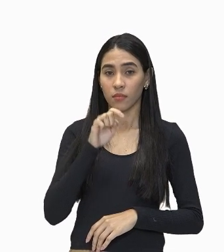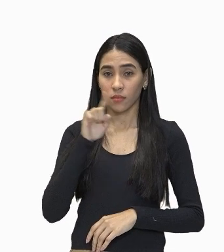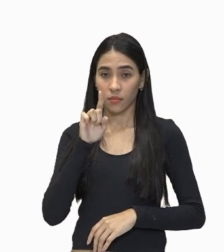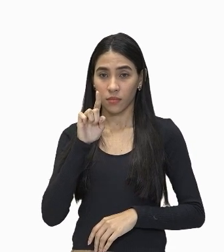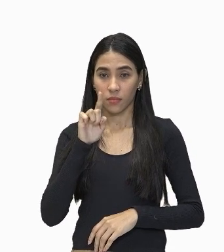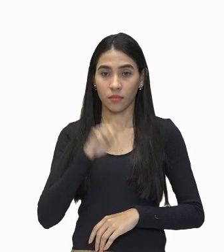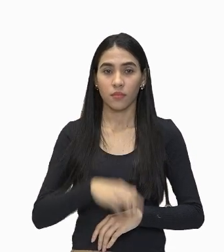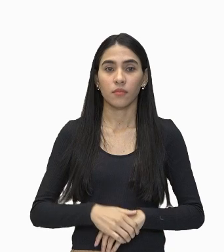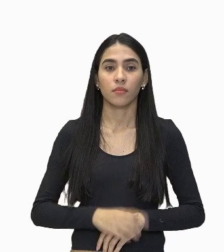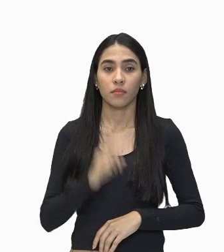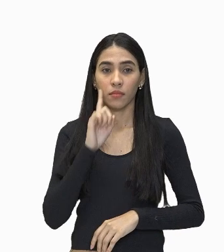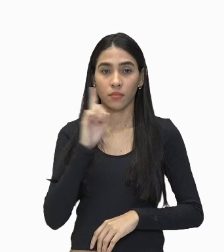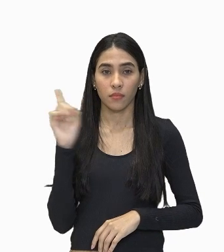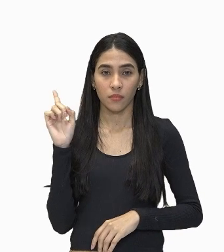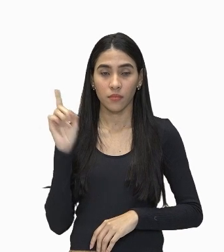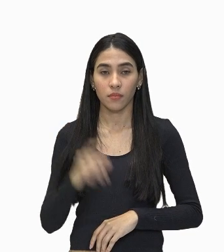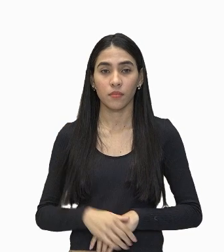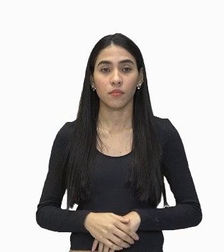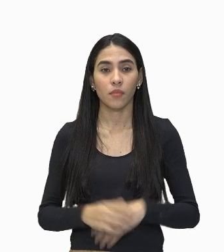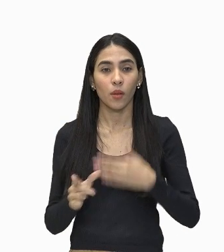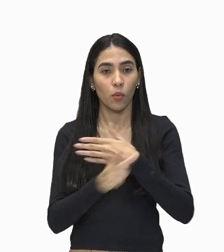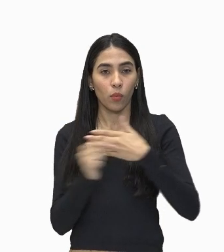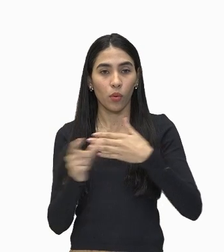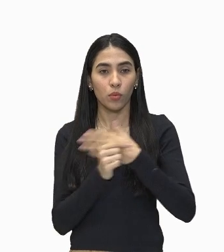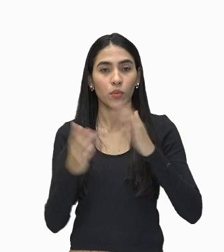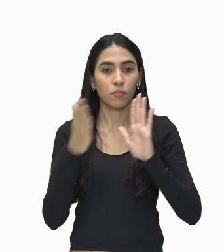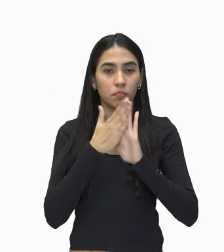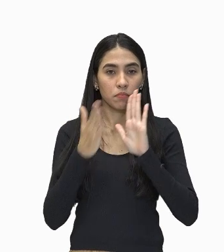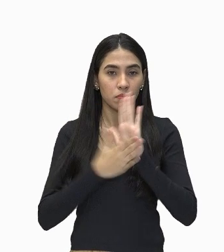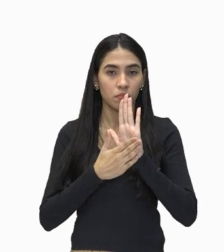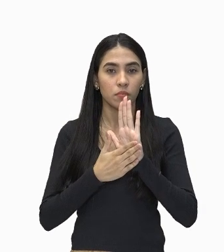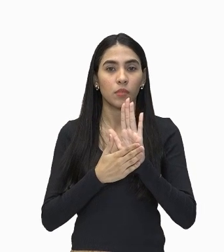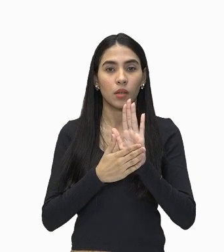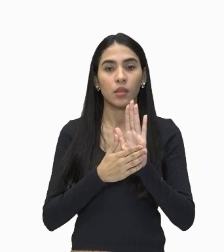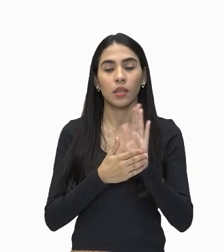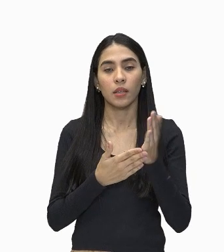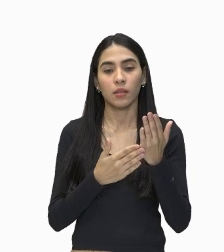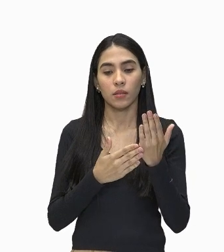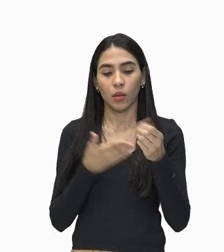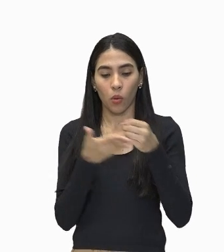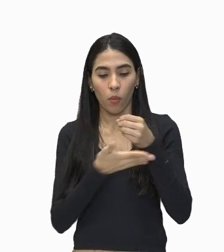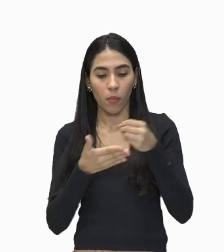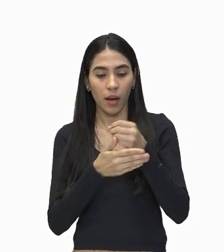Epoché, quando Husserl propôs para o seu método,